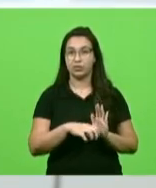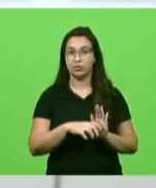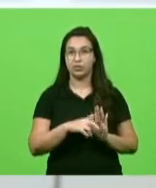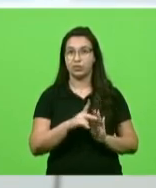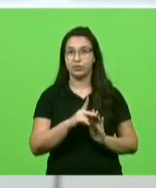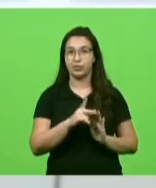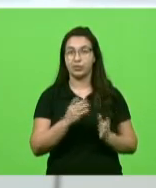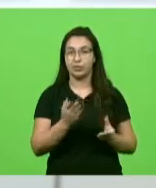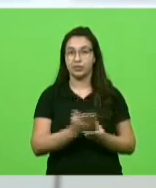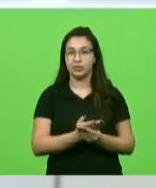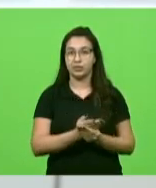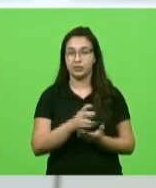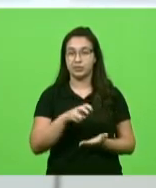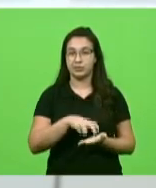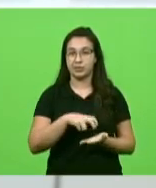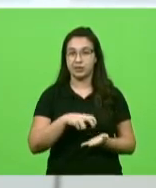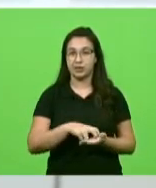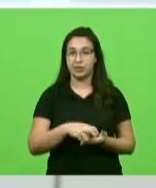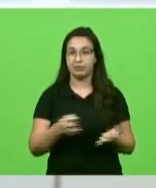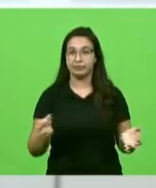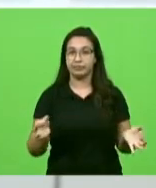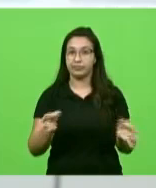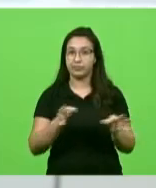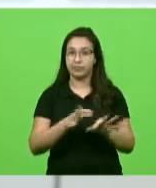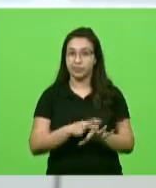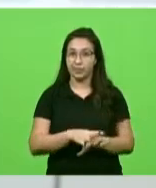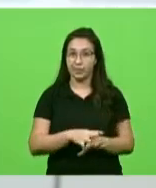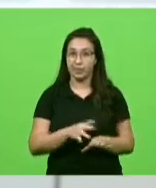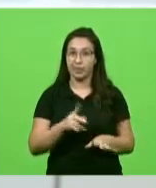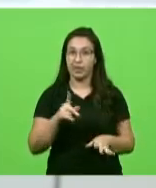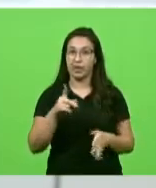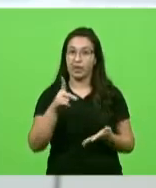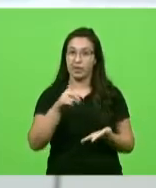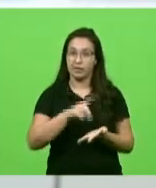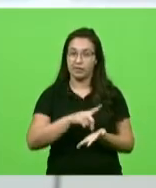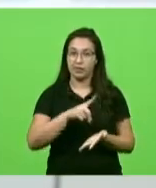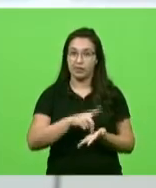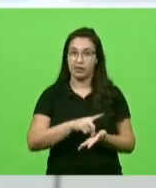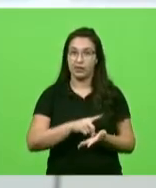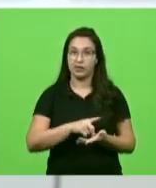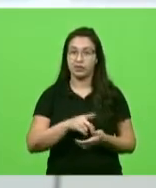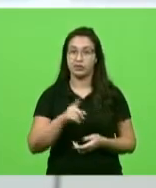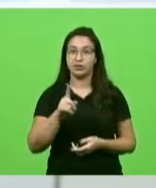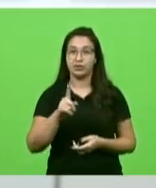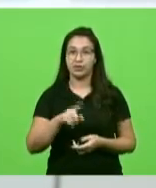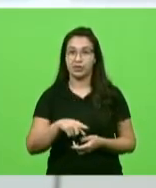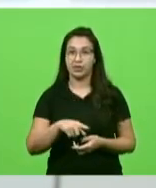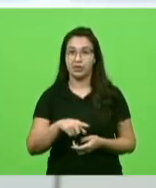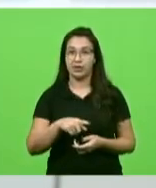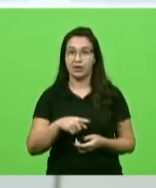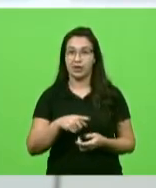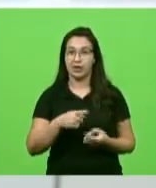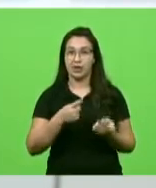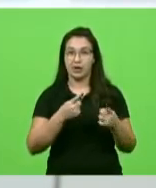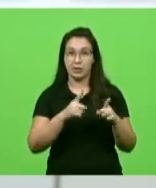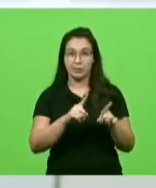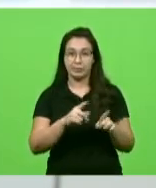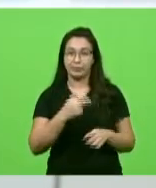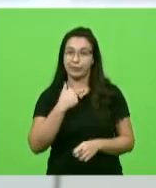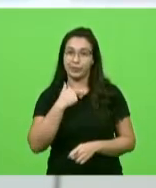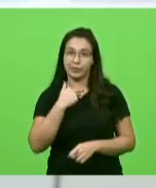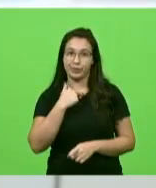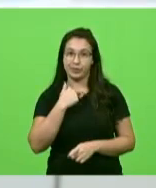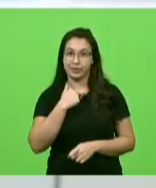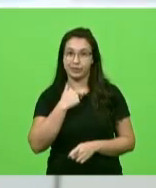e finalmente pão cru e a verdade é encontra estar por a